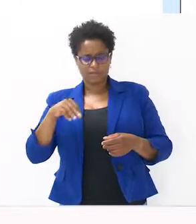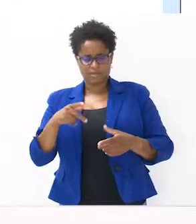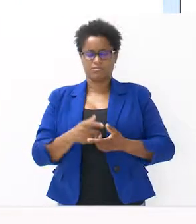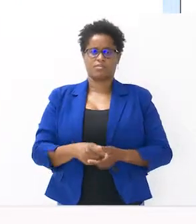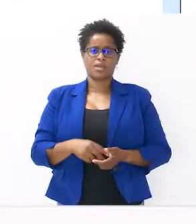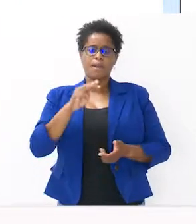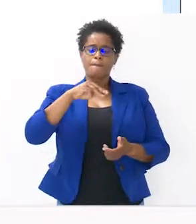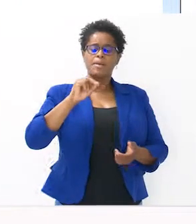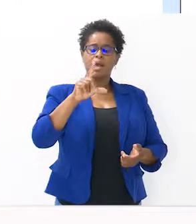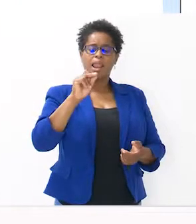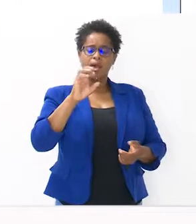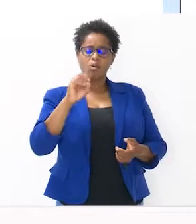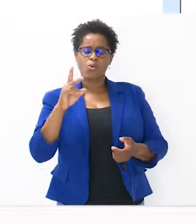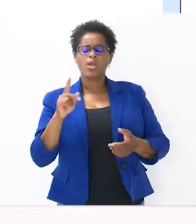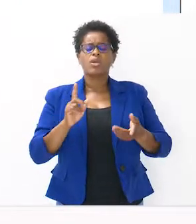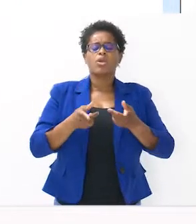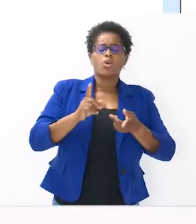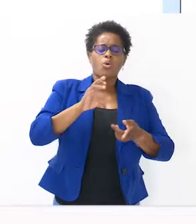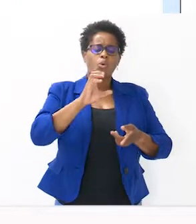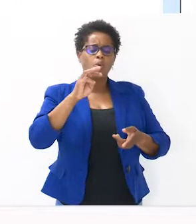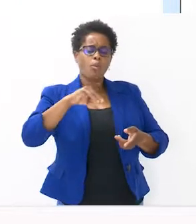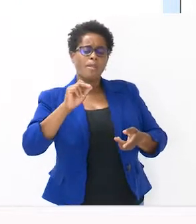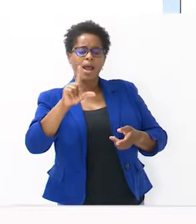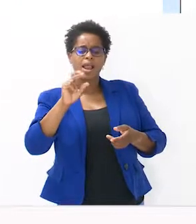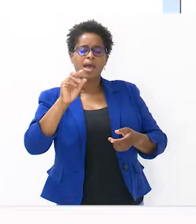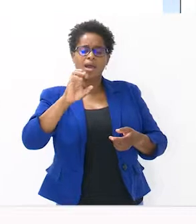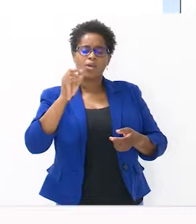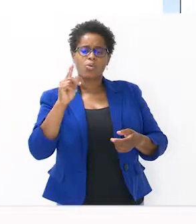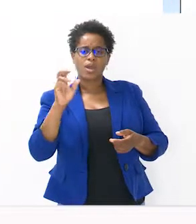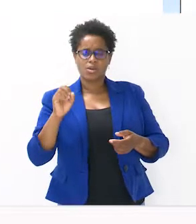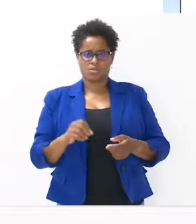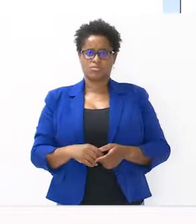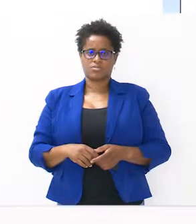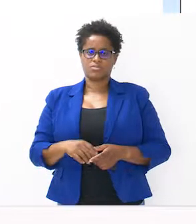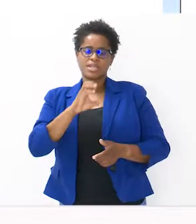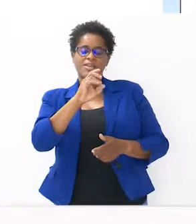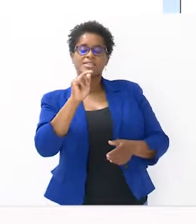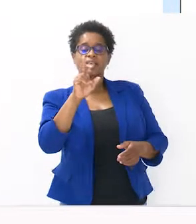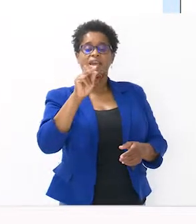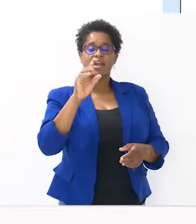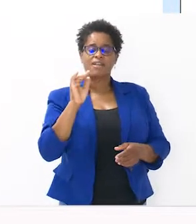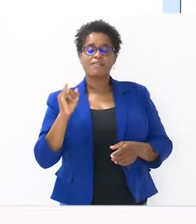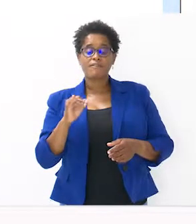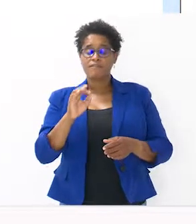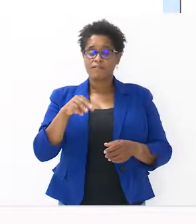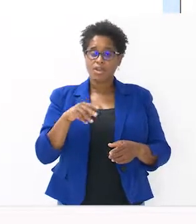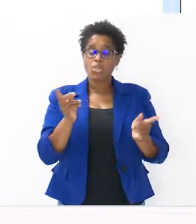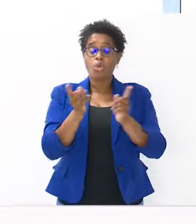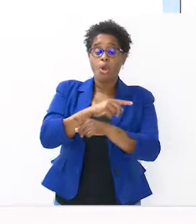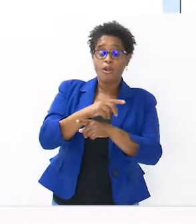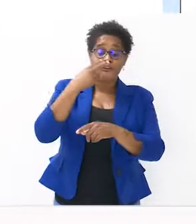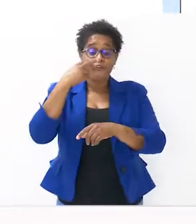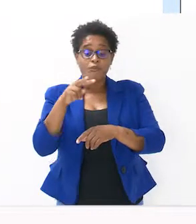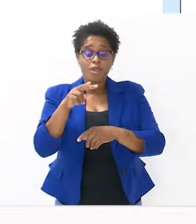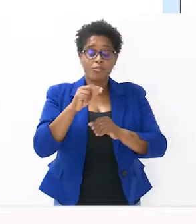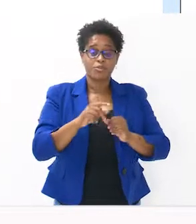Malaqueco: e o Malaqueco? Serafim: em troca pedimos